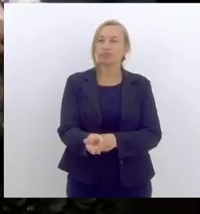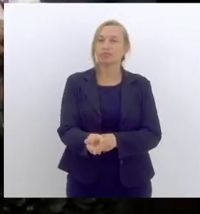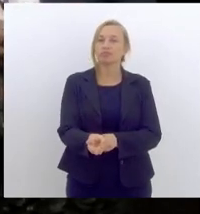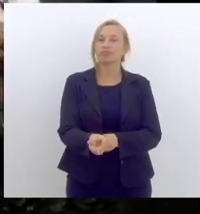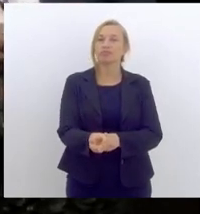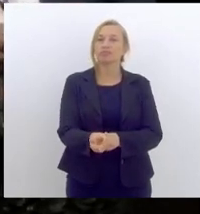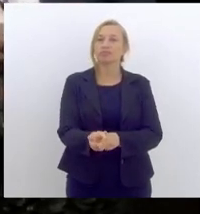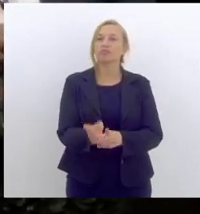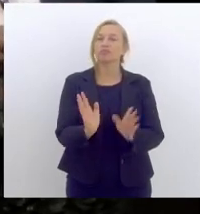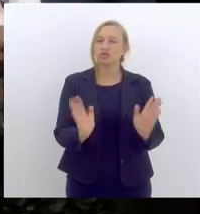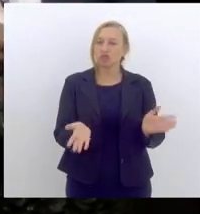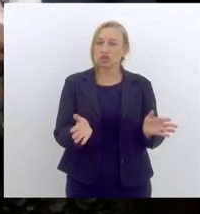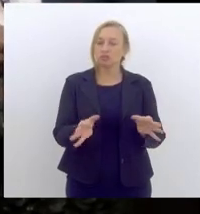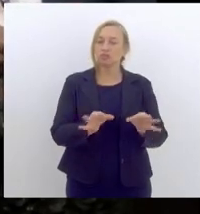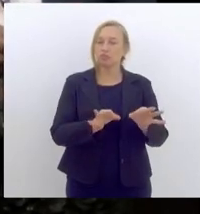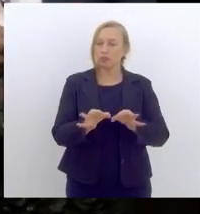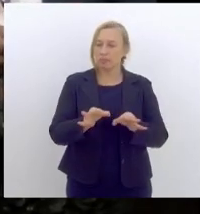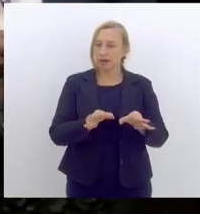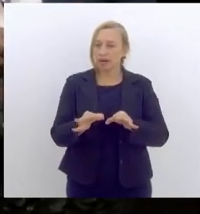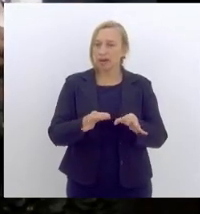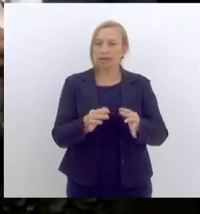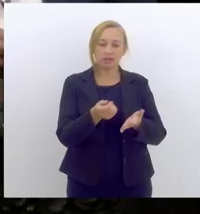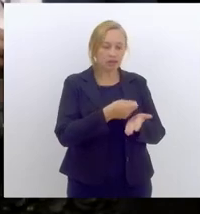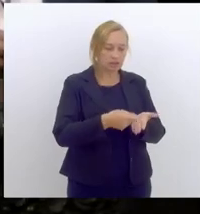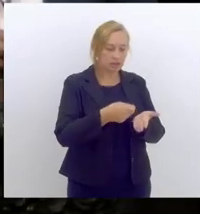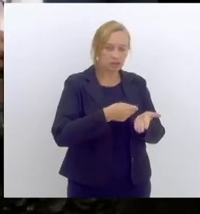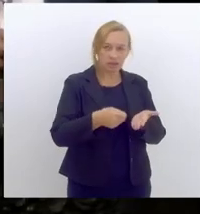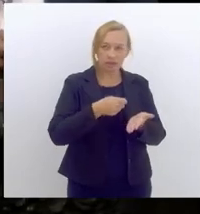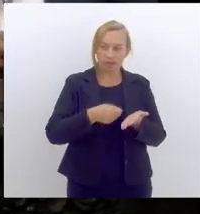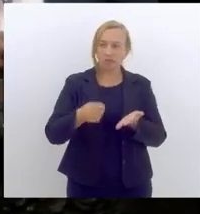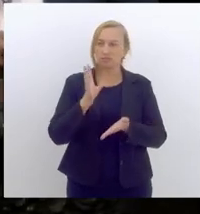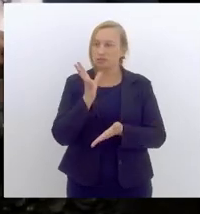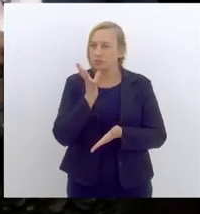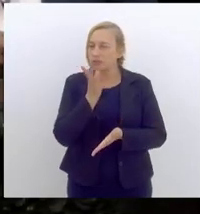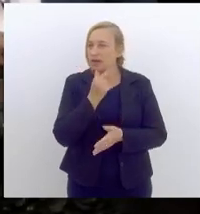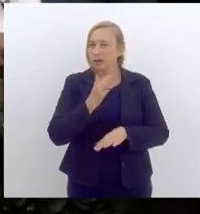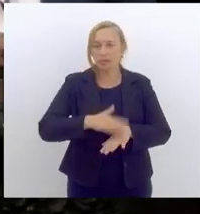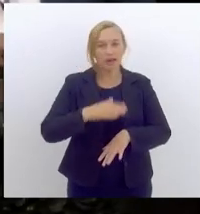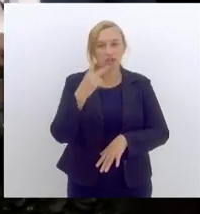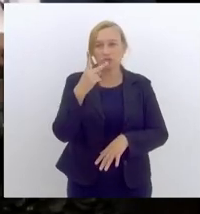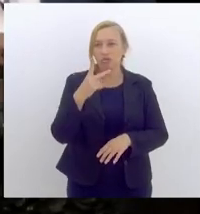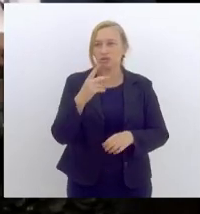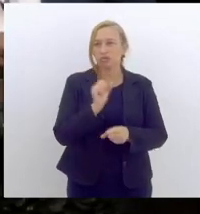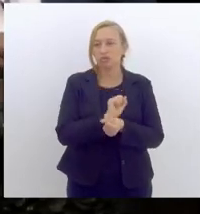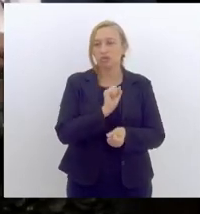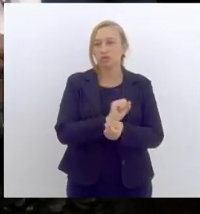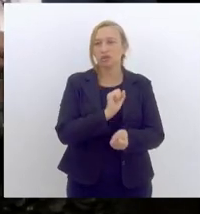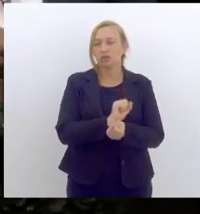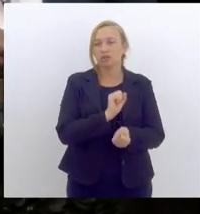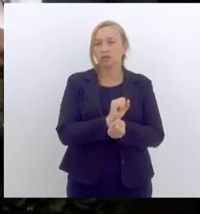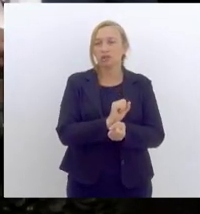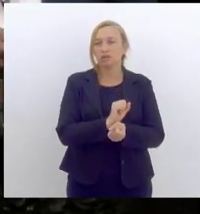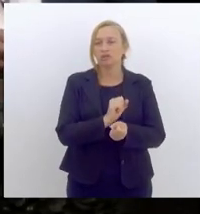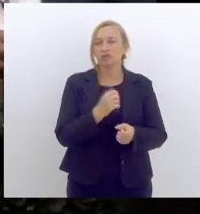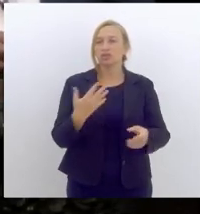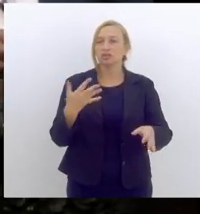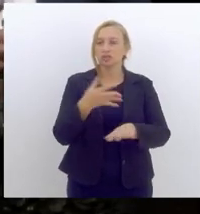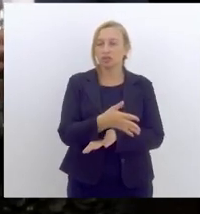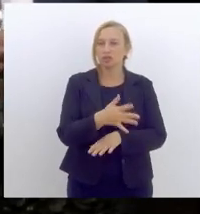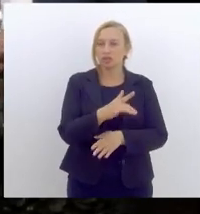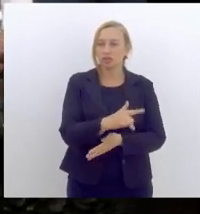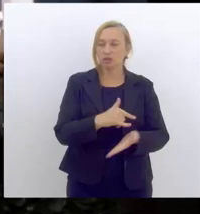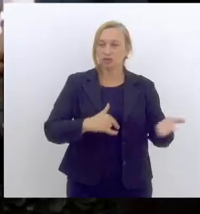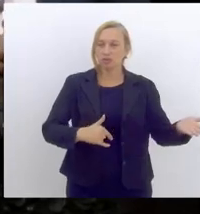procedimento, que já está tudo assinado, já está a cabine, senão a gente vai ficar mais 2 horas aqui esperando chegar essa liminar, está todo mundo